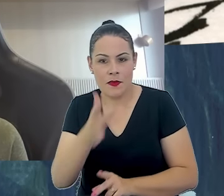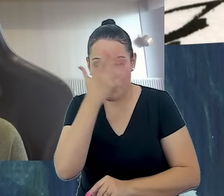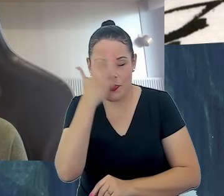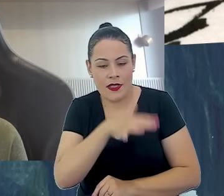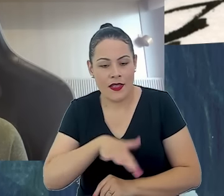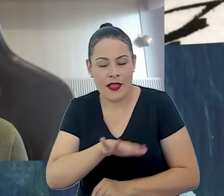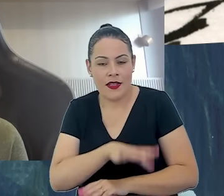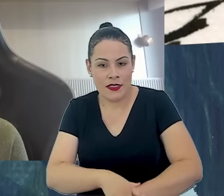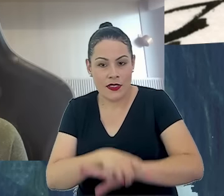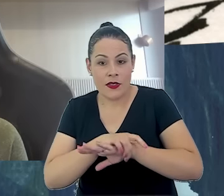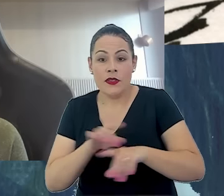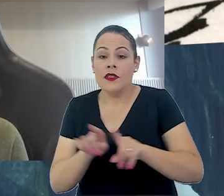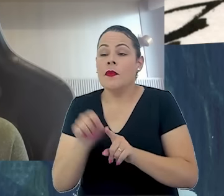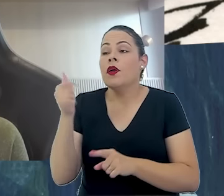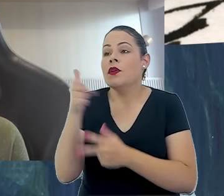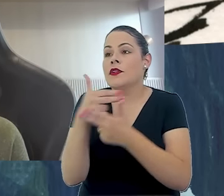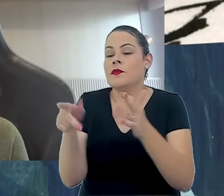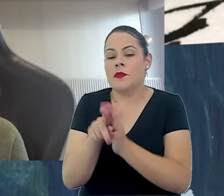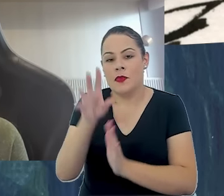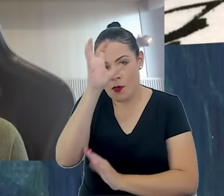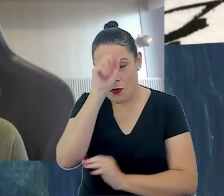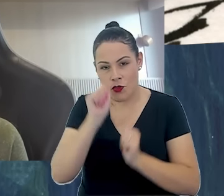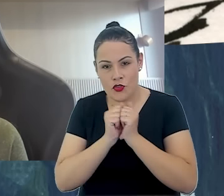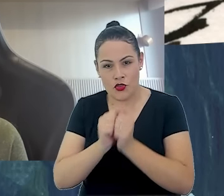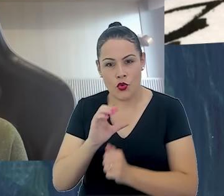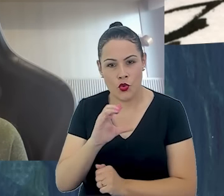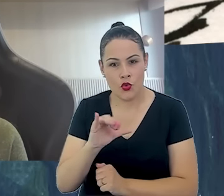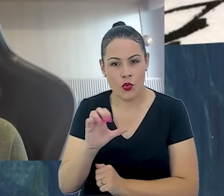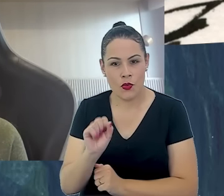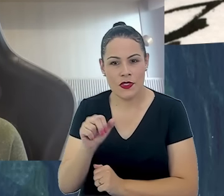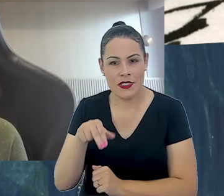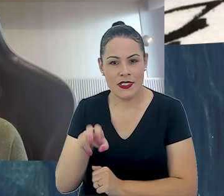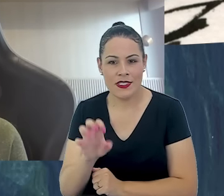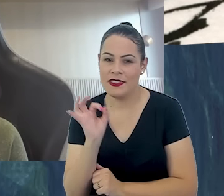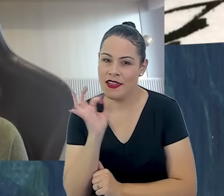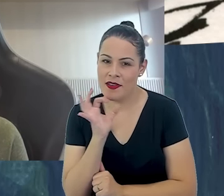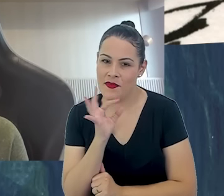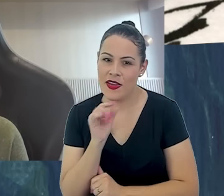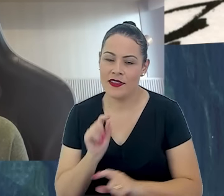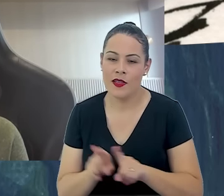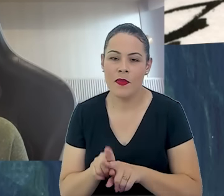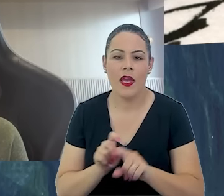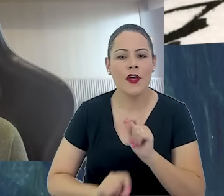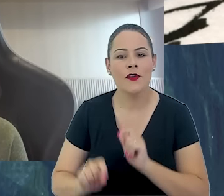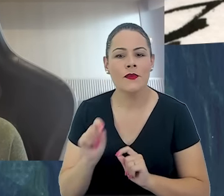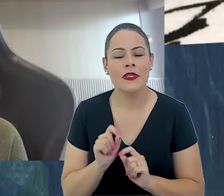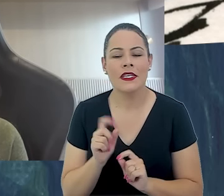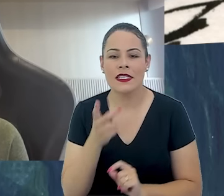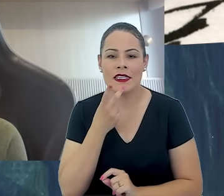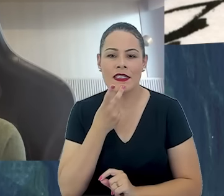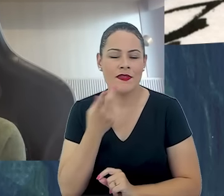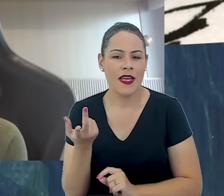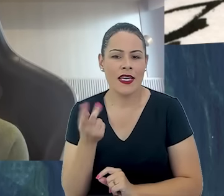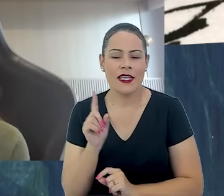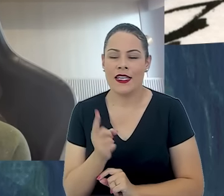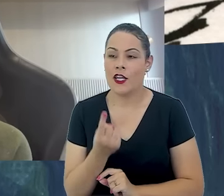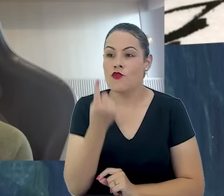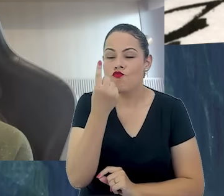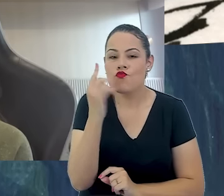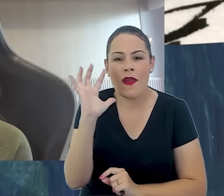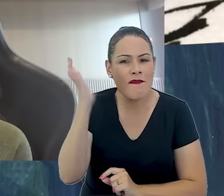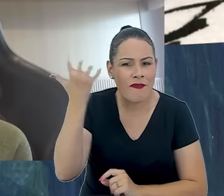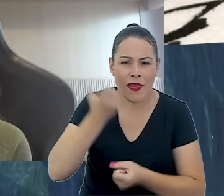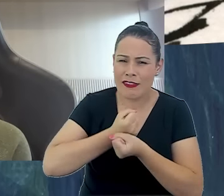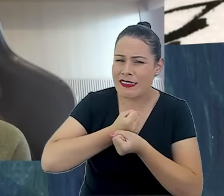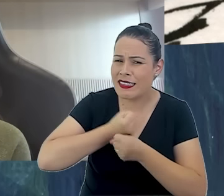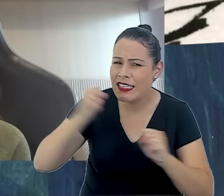é o setor de seguro. E outra coisa que eu aprendi com o Cisne Verde, né, é que num evento